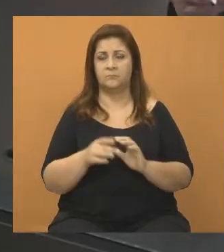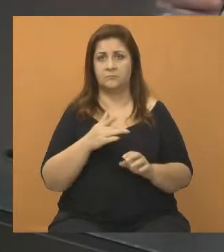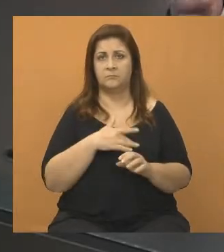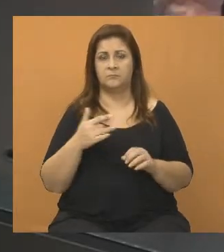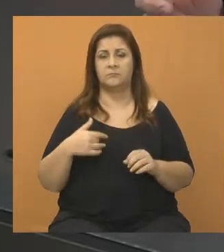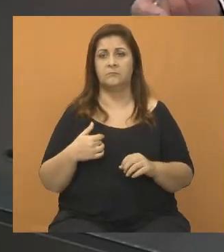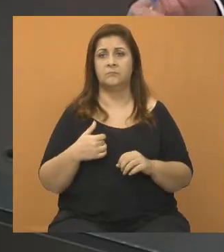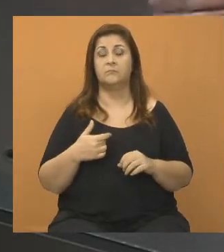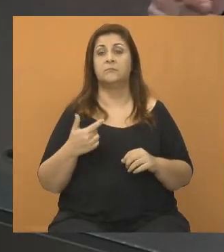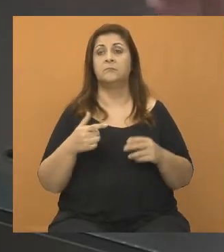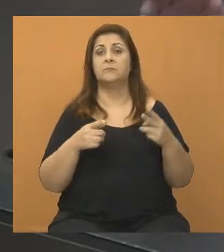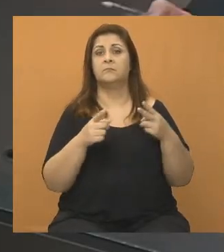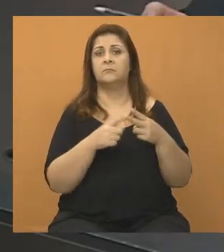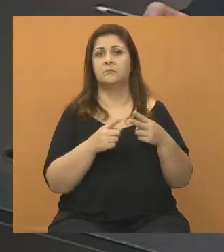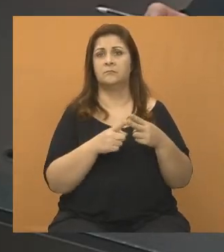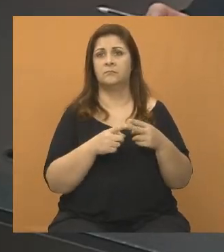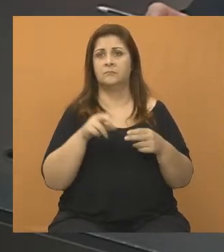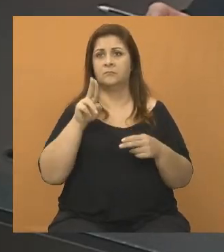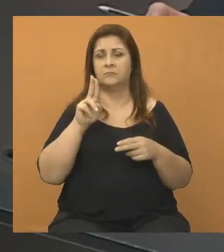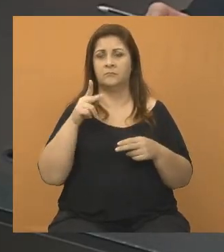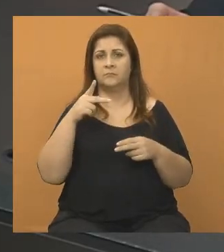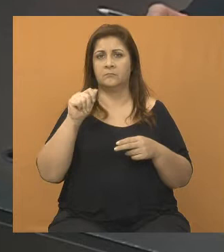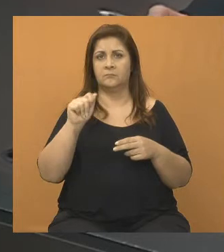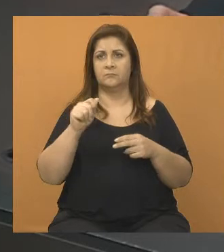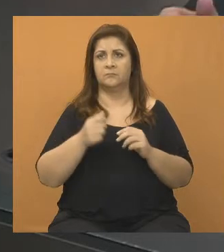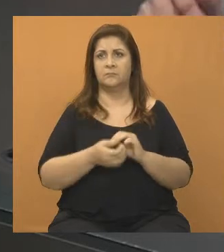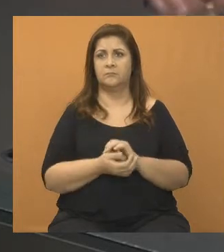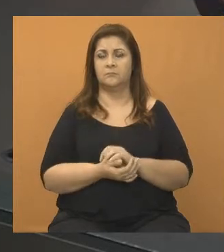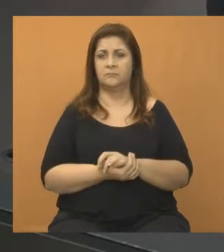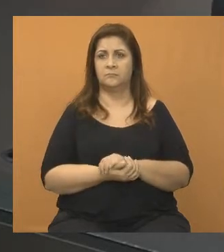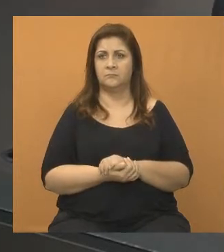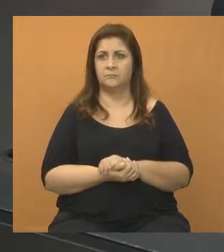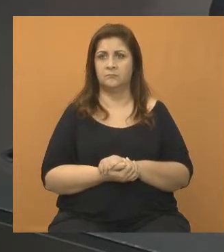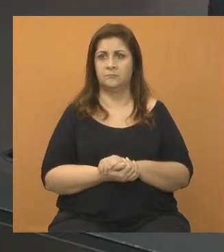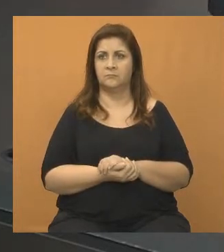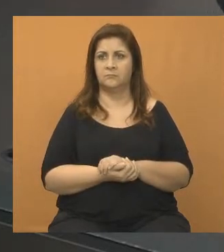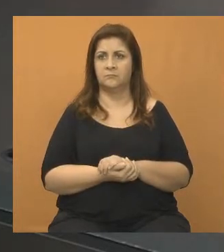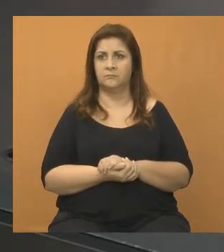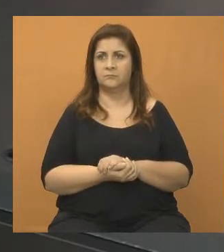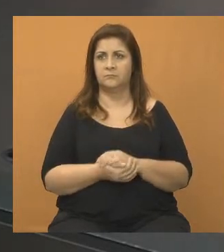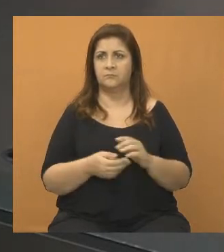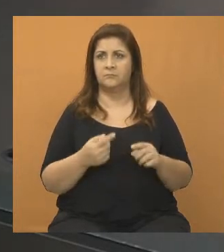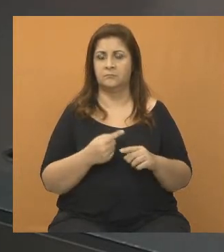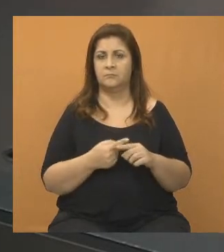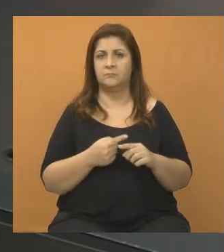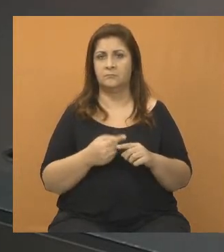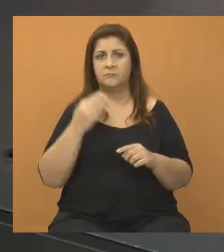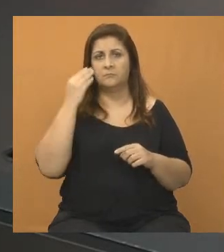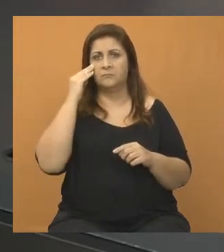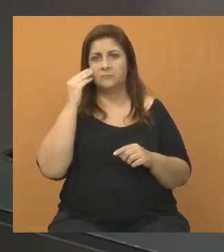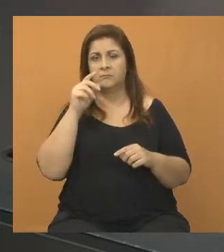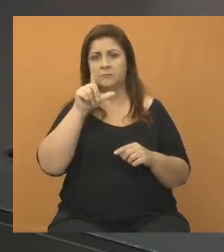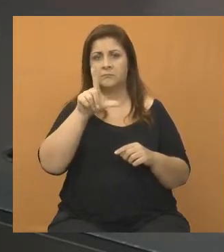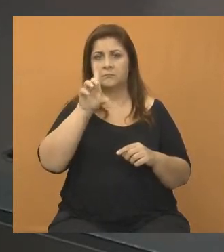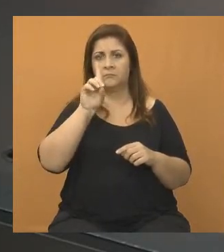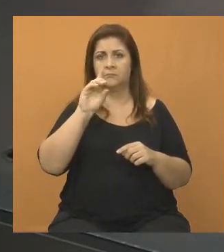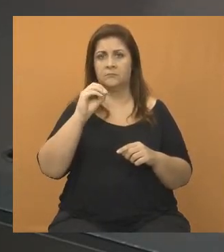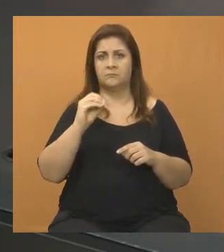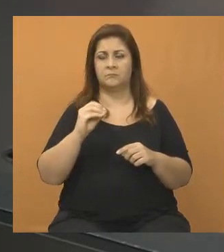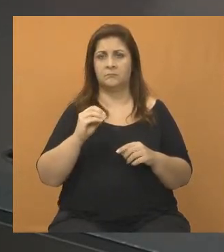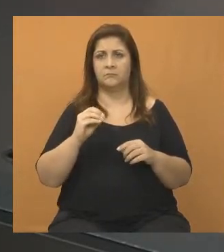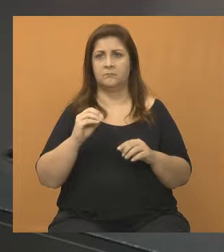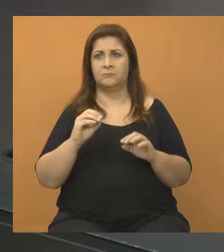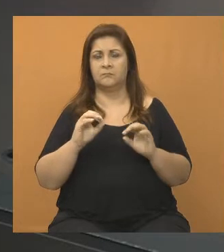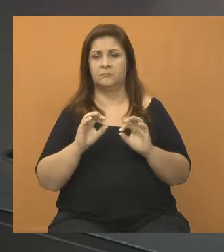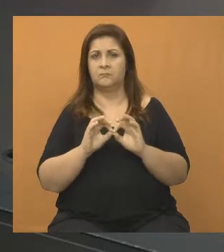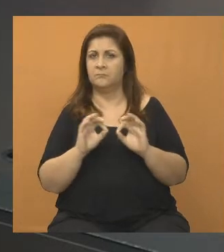outra questão é o seguinte, a questão da UPA, tá? Que também envolve, porque eu entendo até que a LDO ela é mais superficial, então não dá